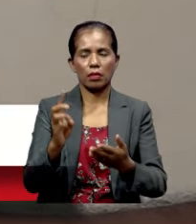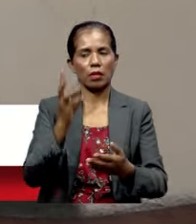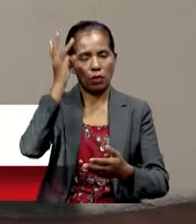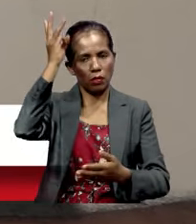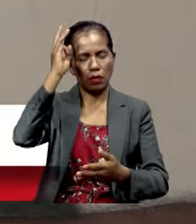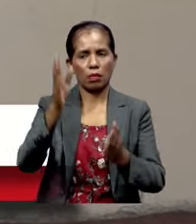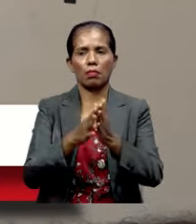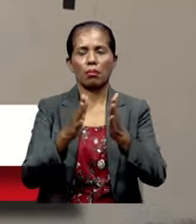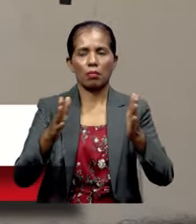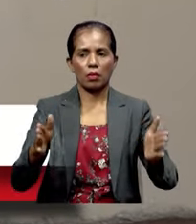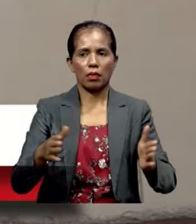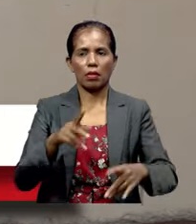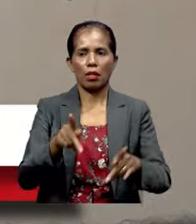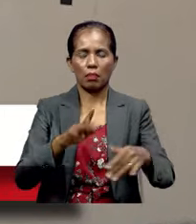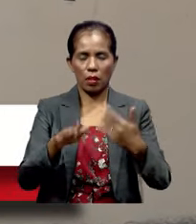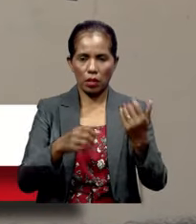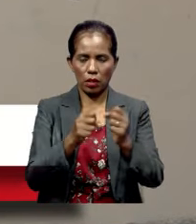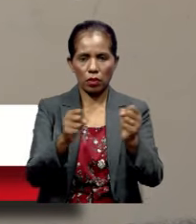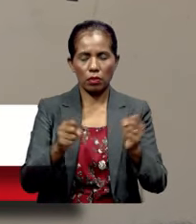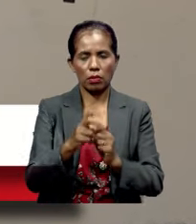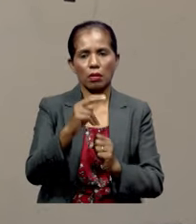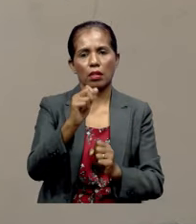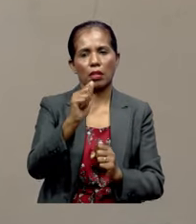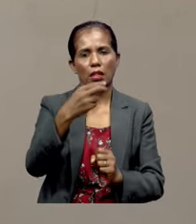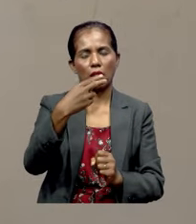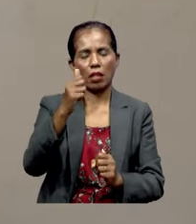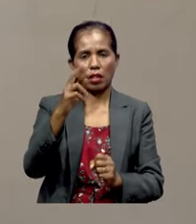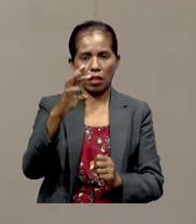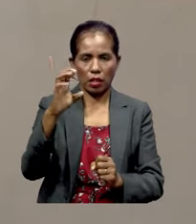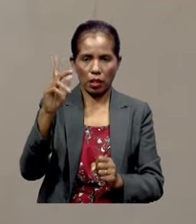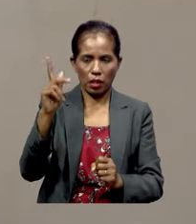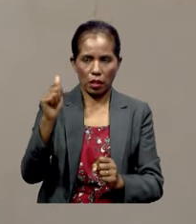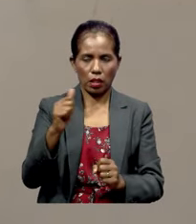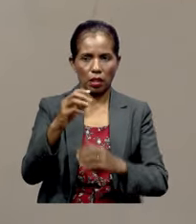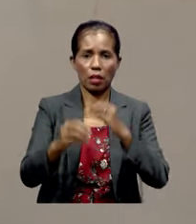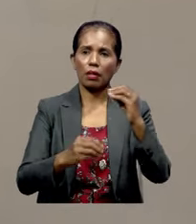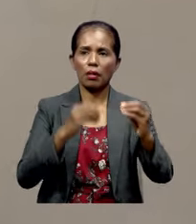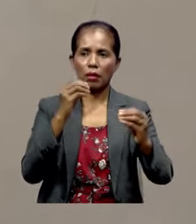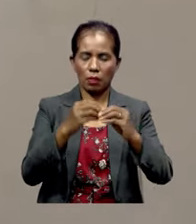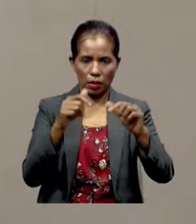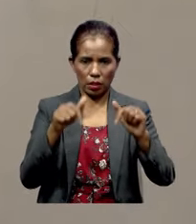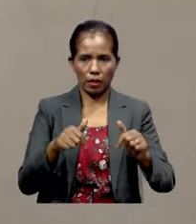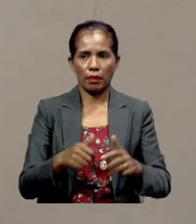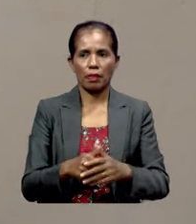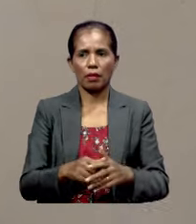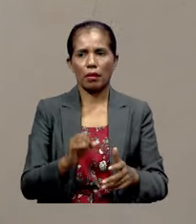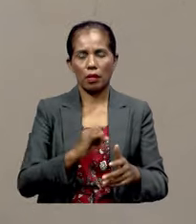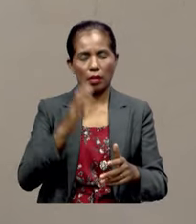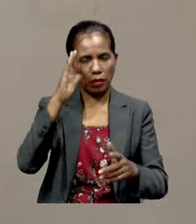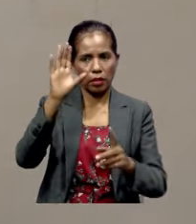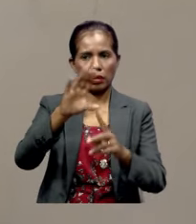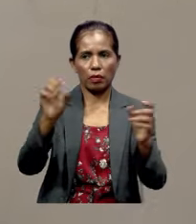bot ba lilu komunidade suku na reka. Kona ba dene mohon inda se fidu